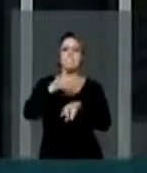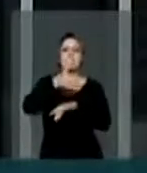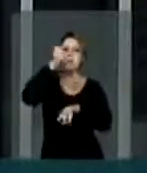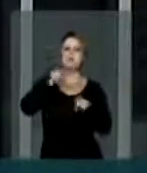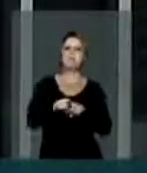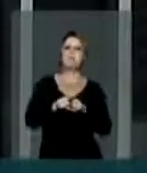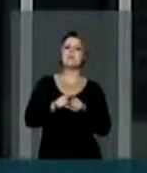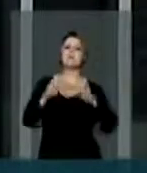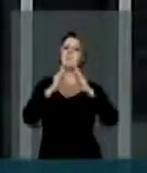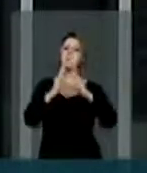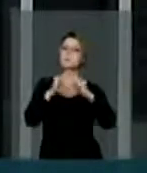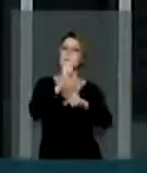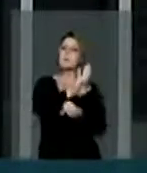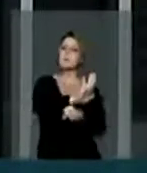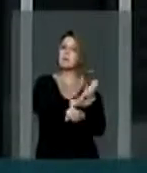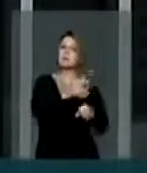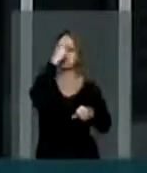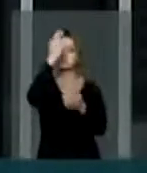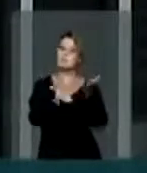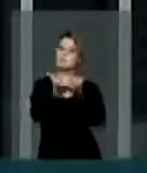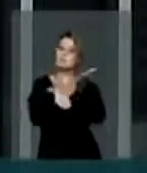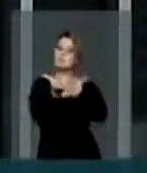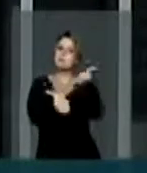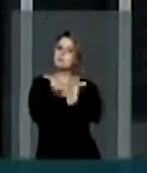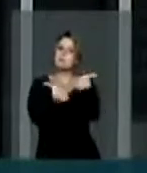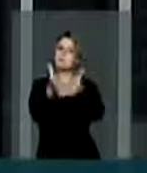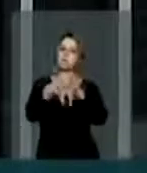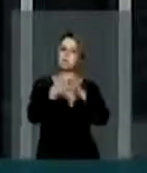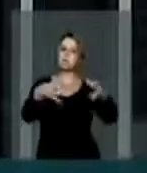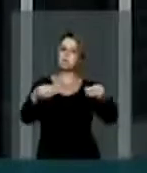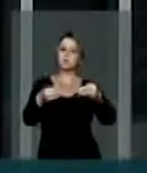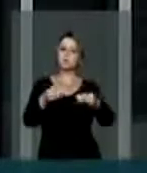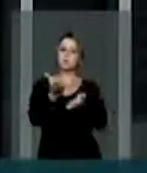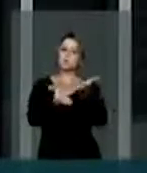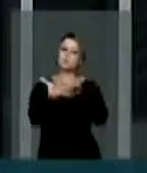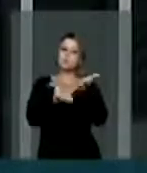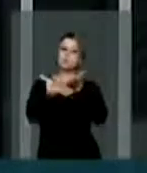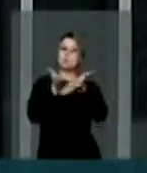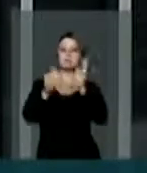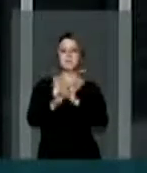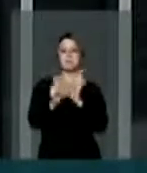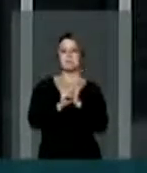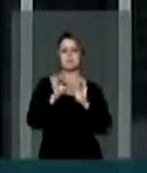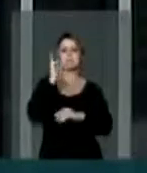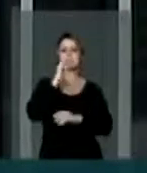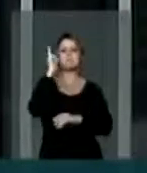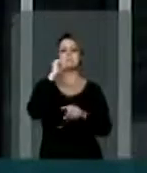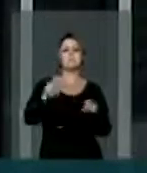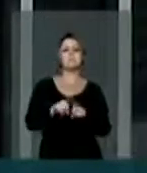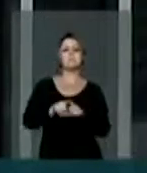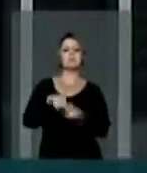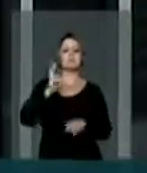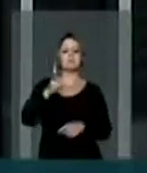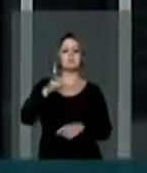de recuperação de usuários de drogas e comunidades terapêuticas que prestam relevante serviço à sociedade